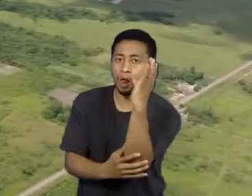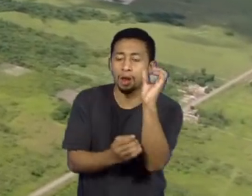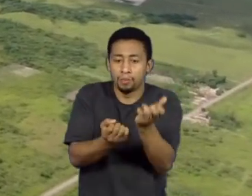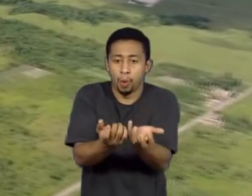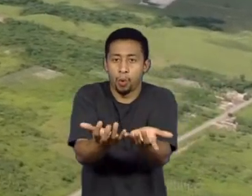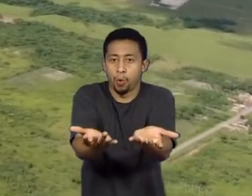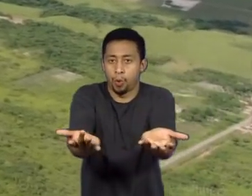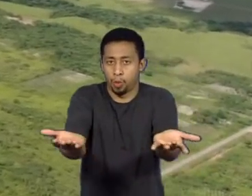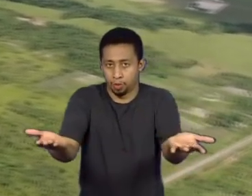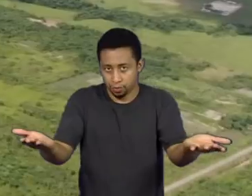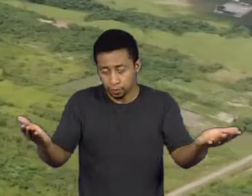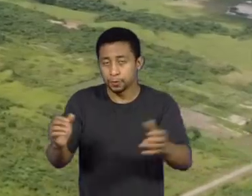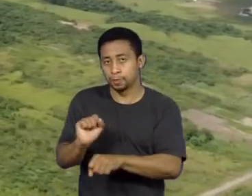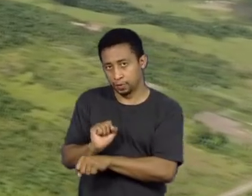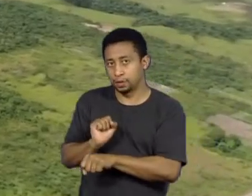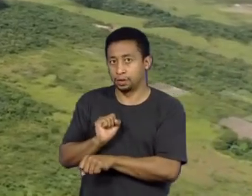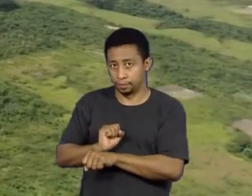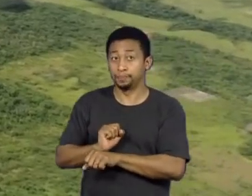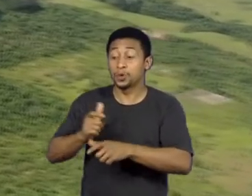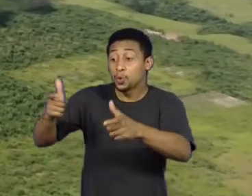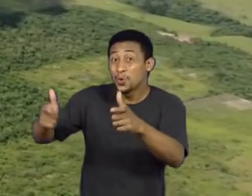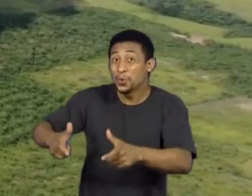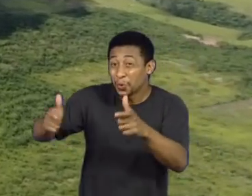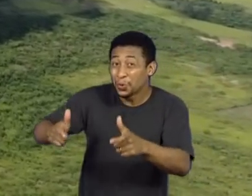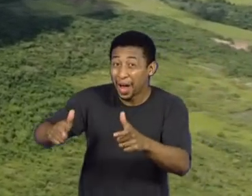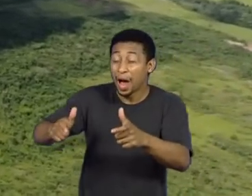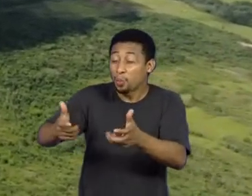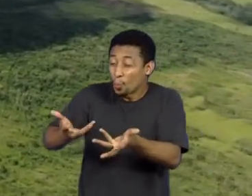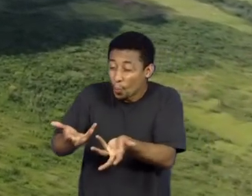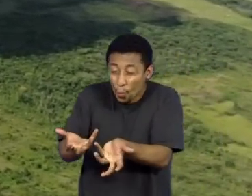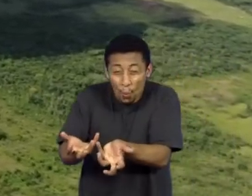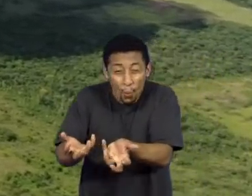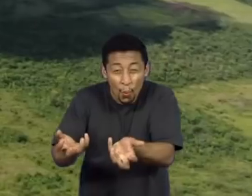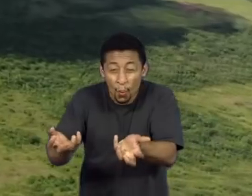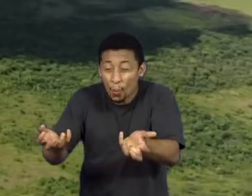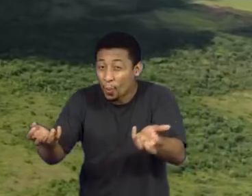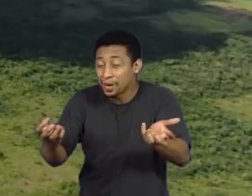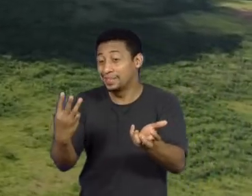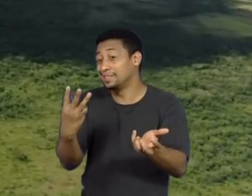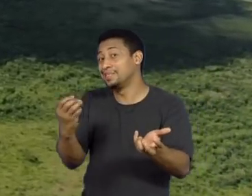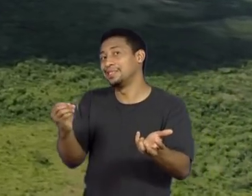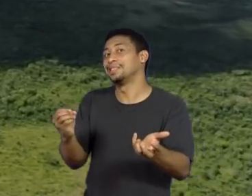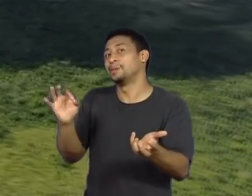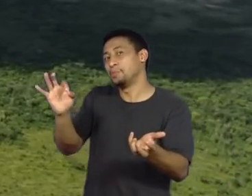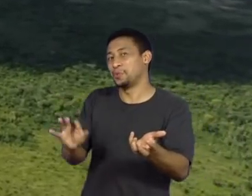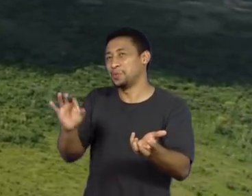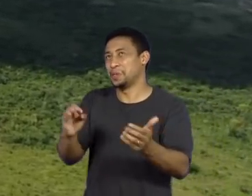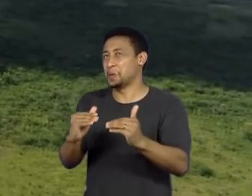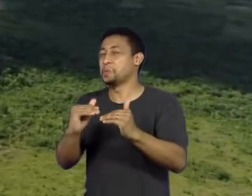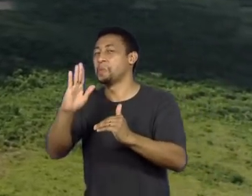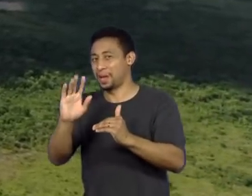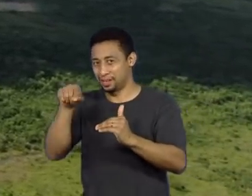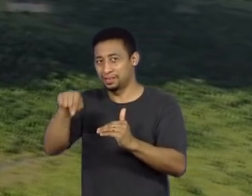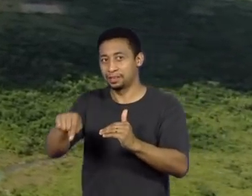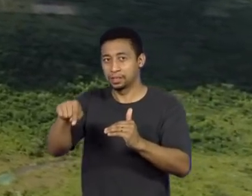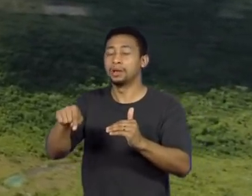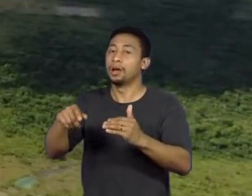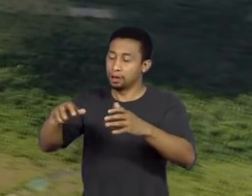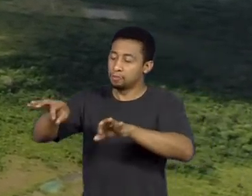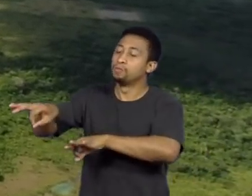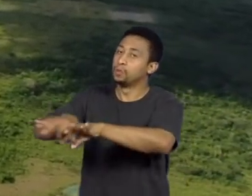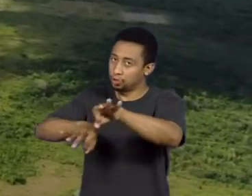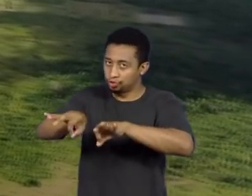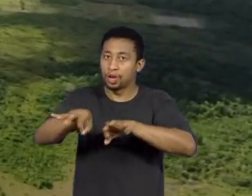disso, essas áreas que estão muito desmatadas, com desmatamento próximo de 30, superior a 30, temos que